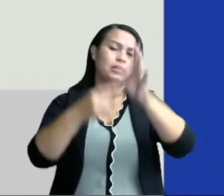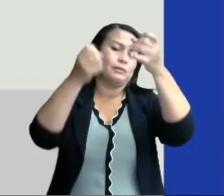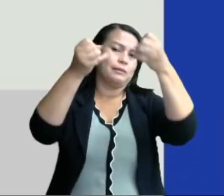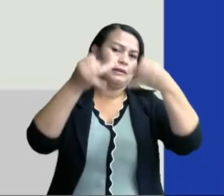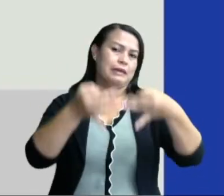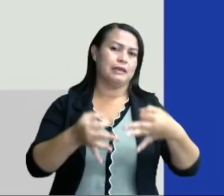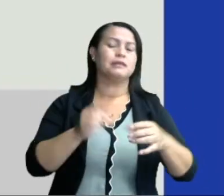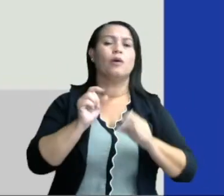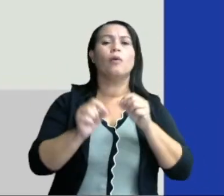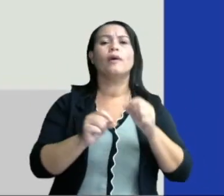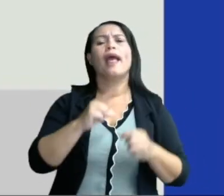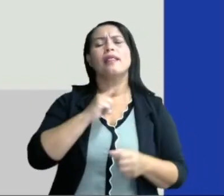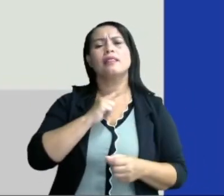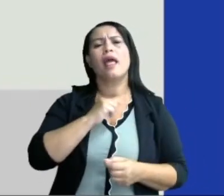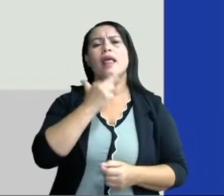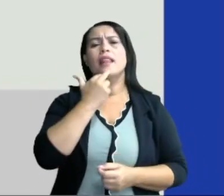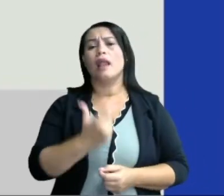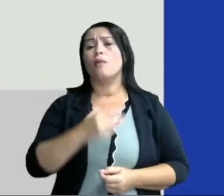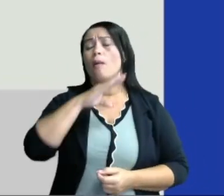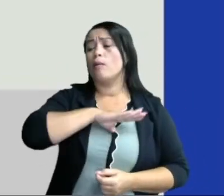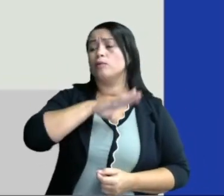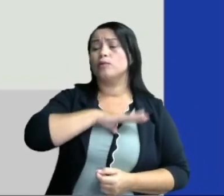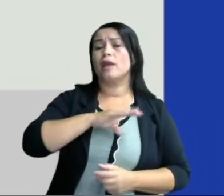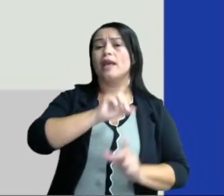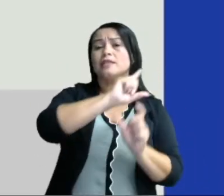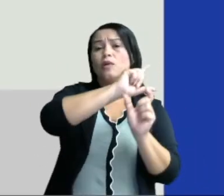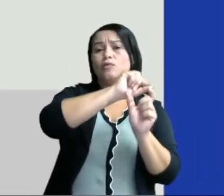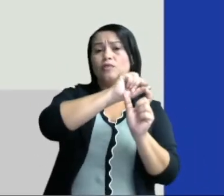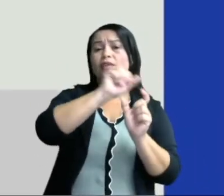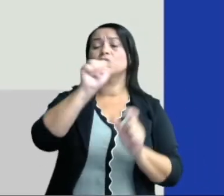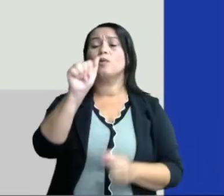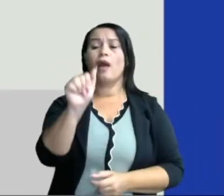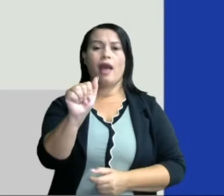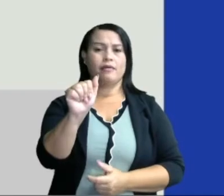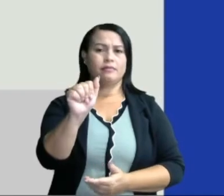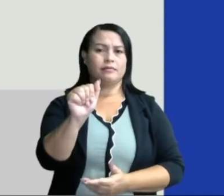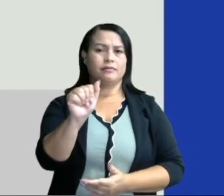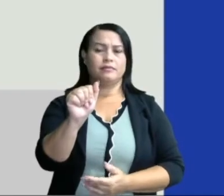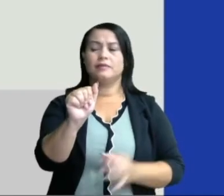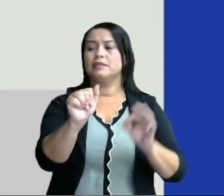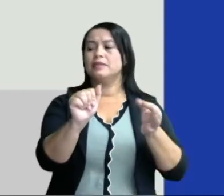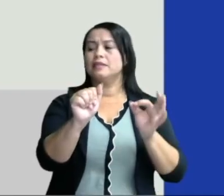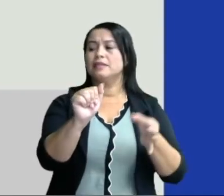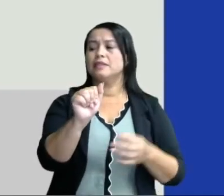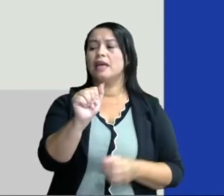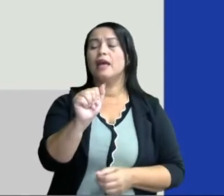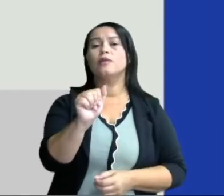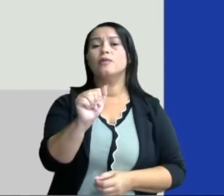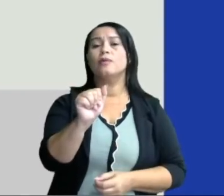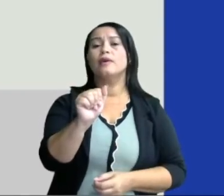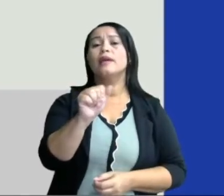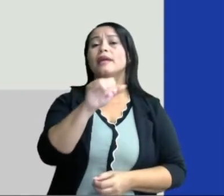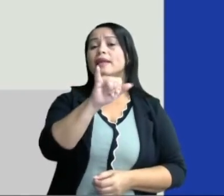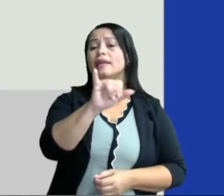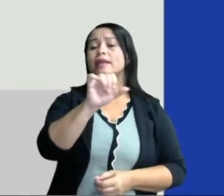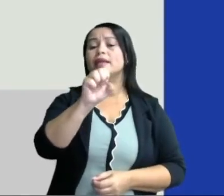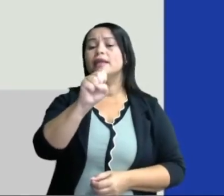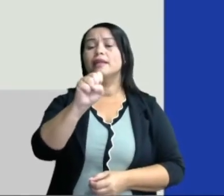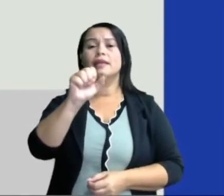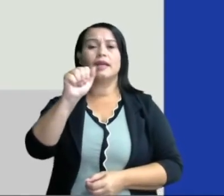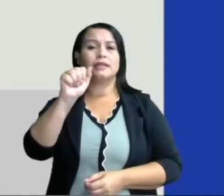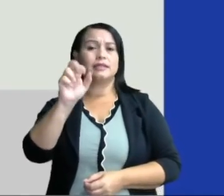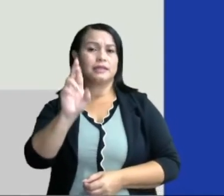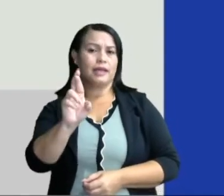explicação. Existe na língua portuguesa o sufixo ar, tá? E isar.